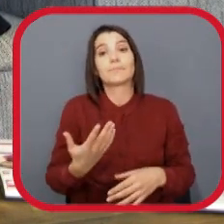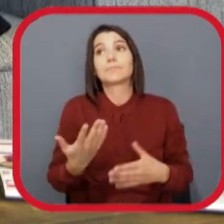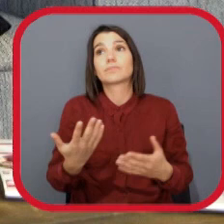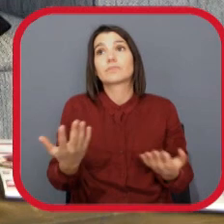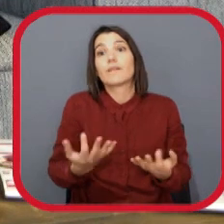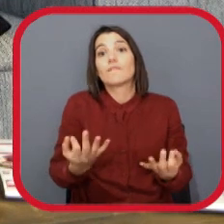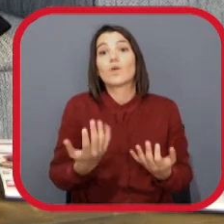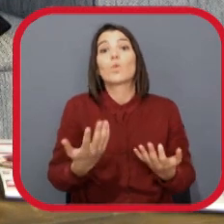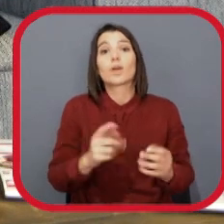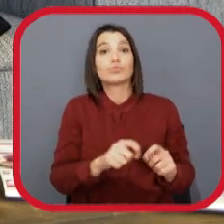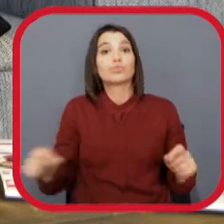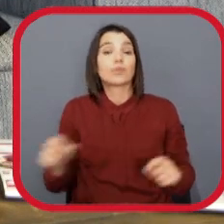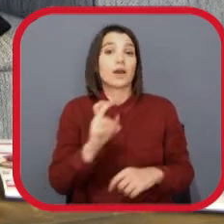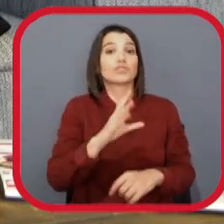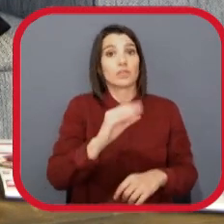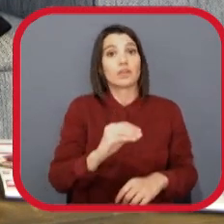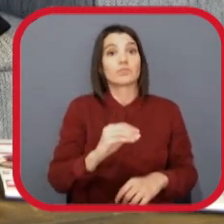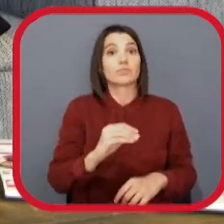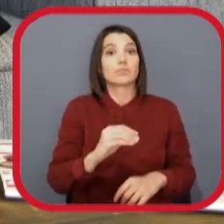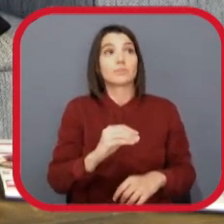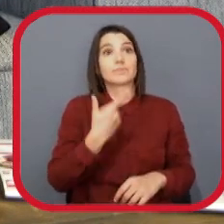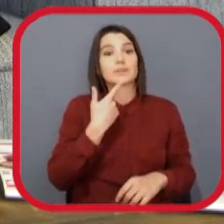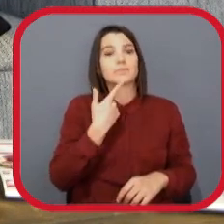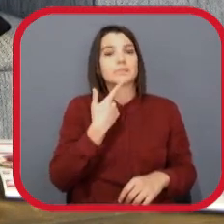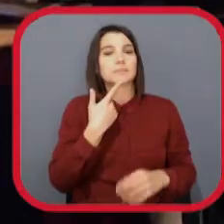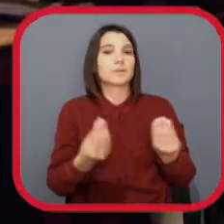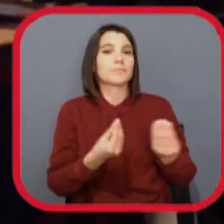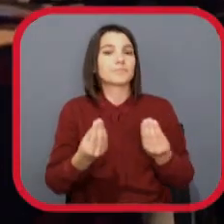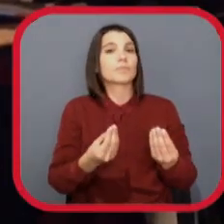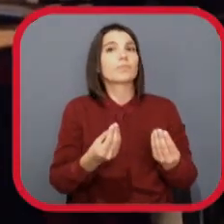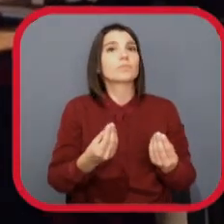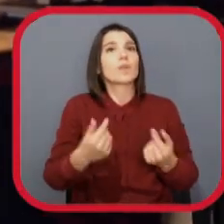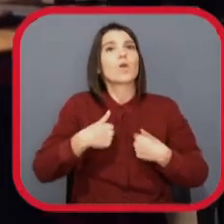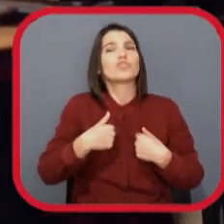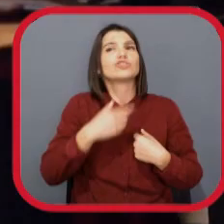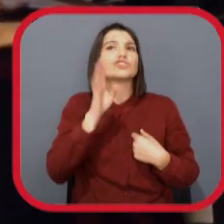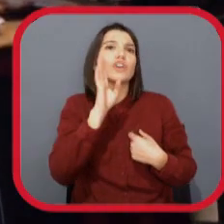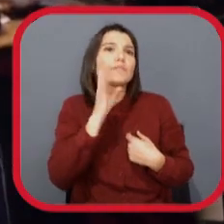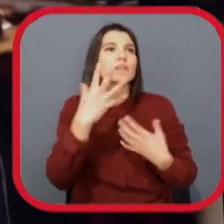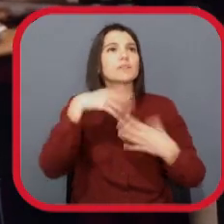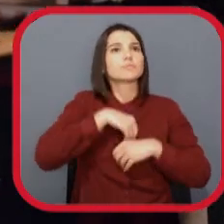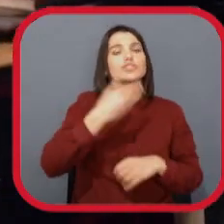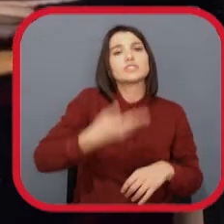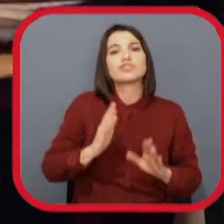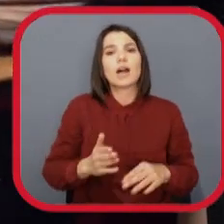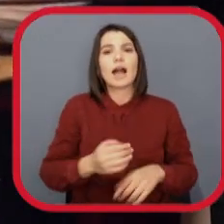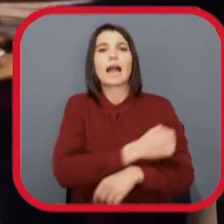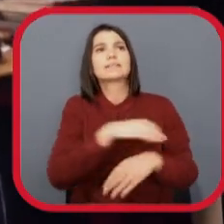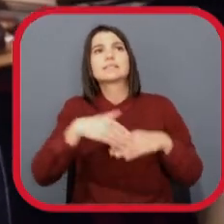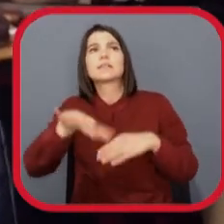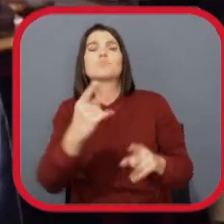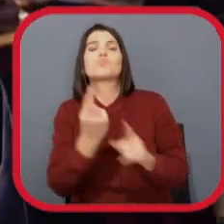anos, perceber quais é que foram as vivências do Carlitos, o que é que o levou a sair de casa,